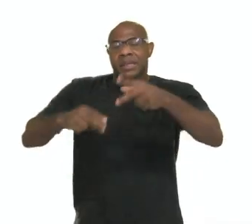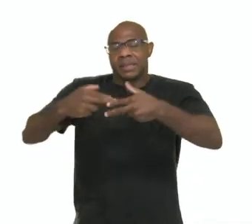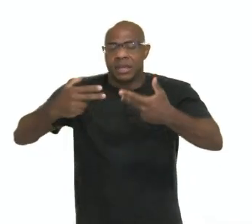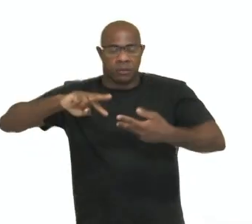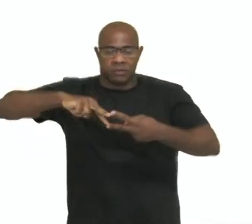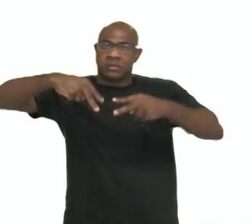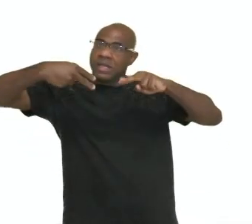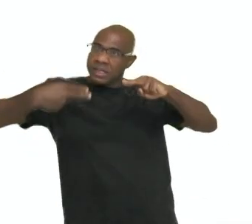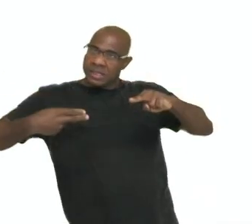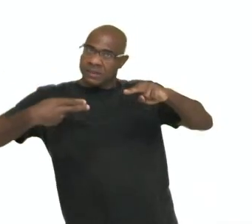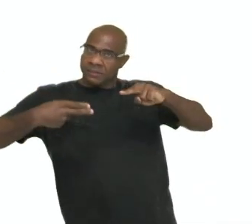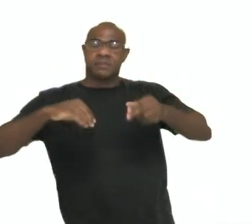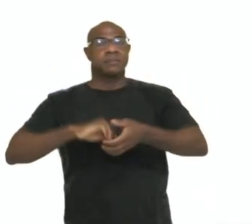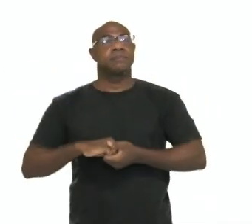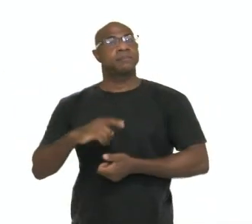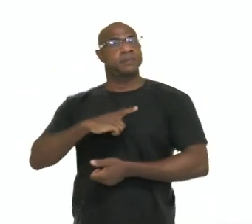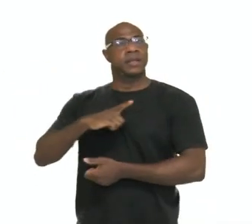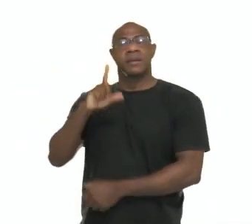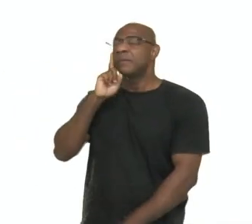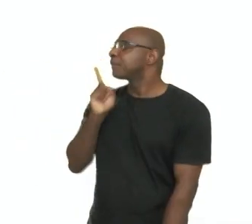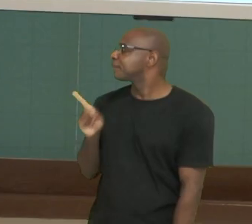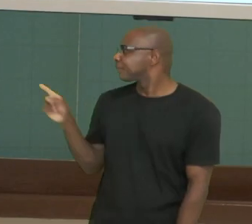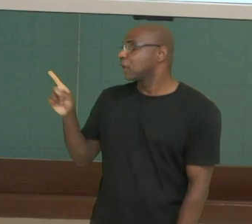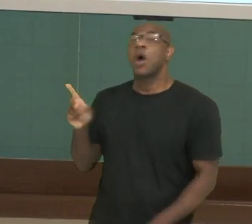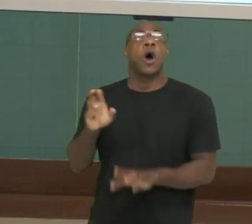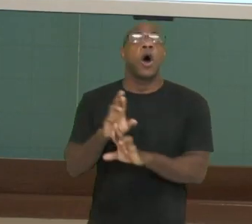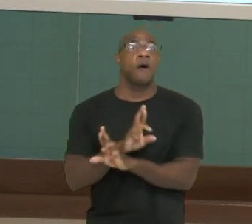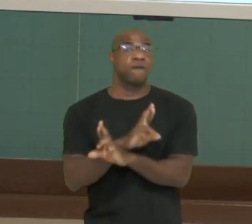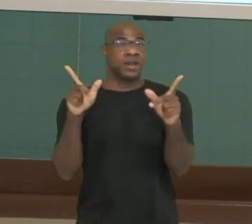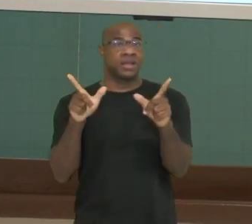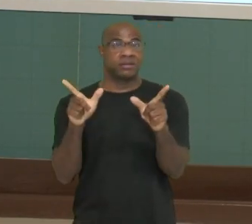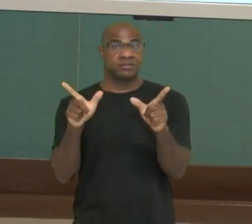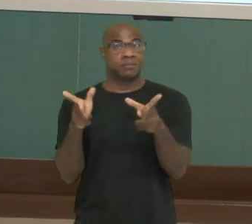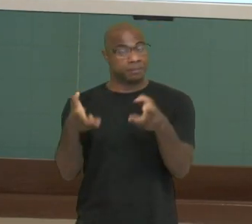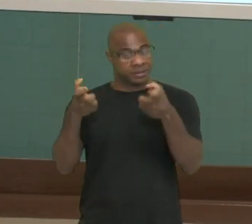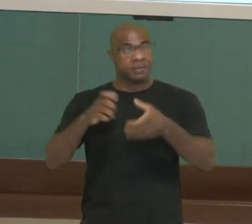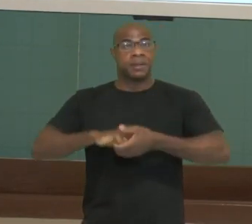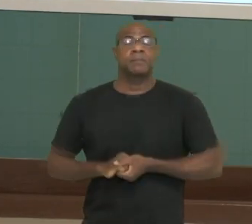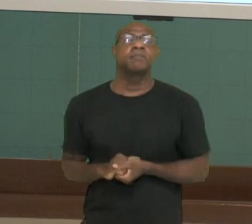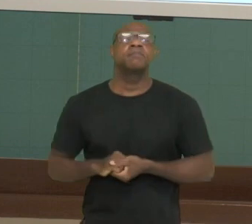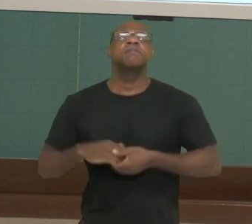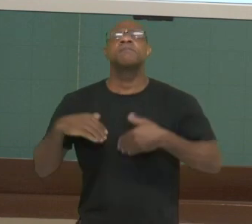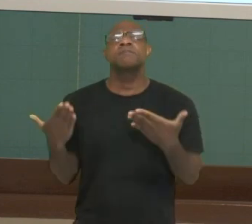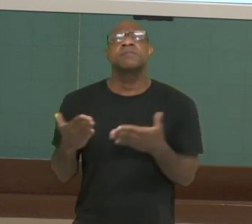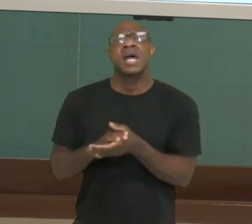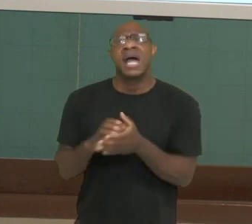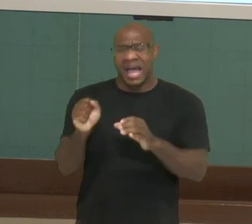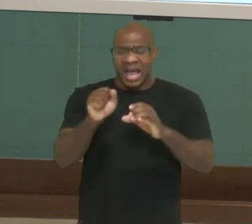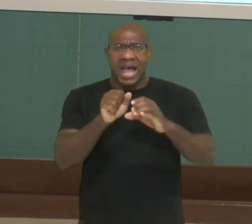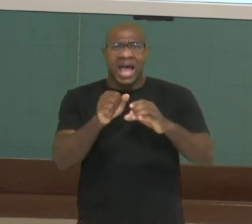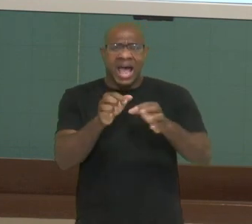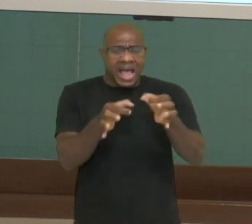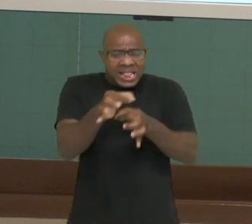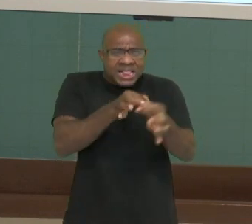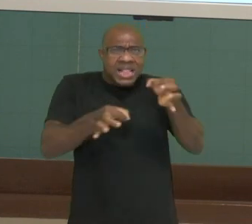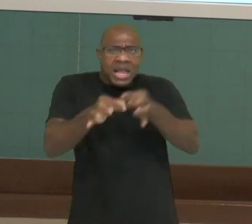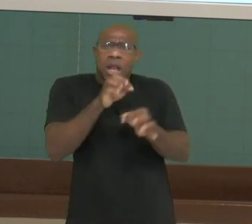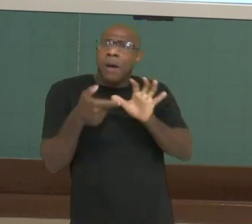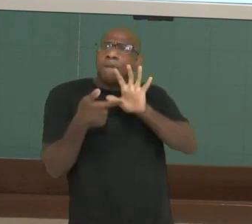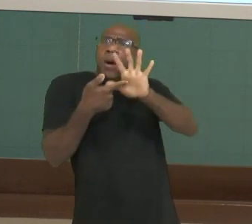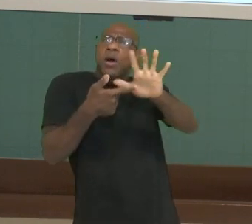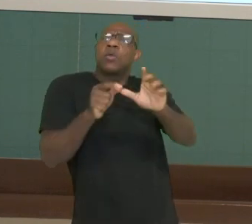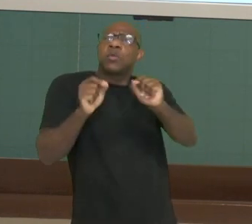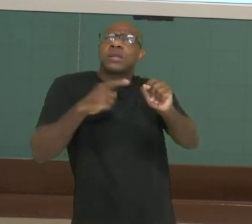pela membrana nuclear. Olha a diferença, presta atenção. Ou seja, essas células apresentam um